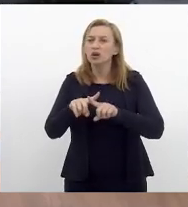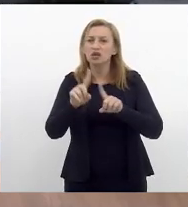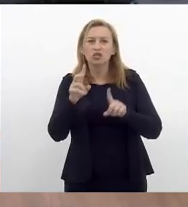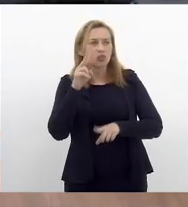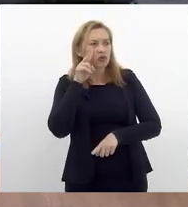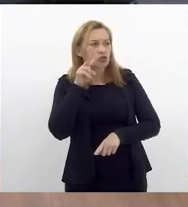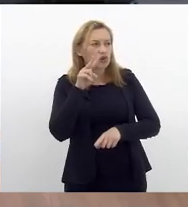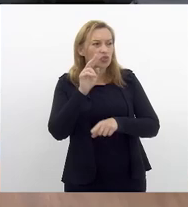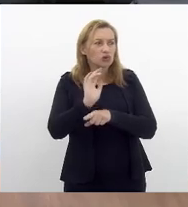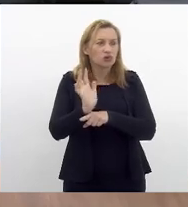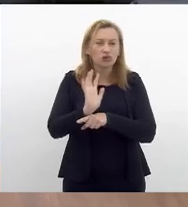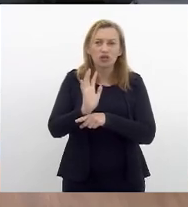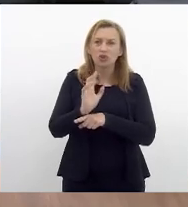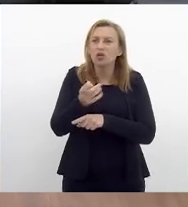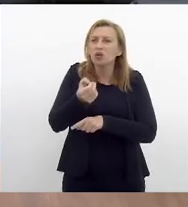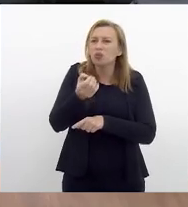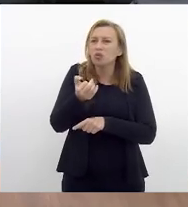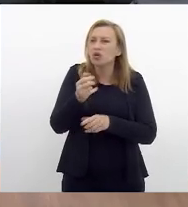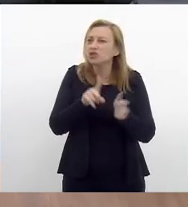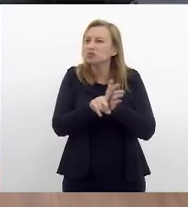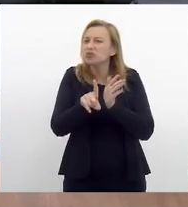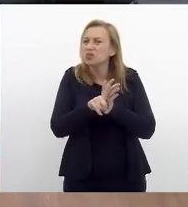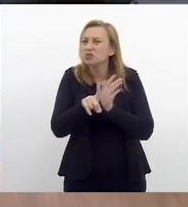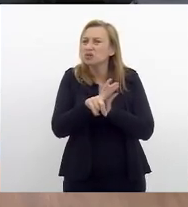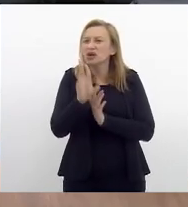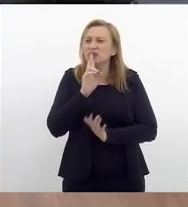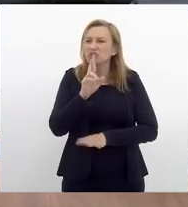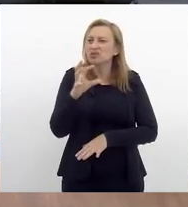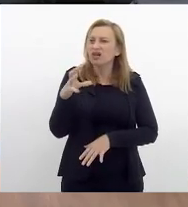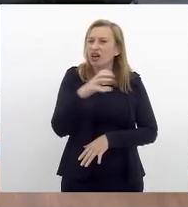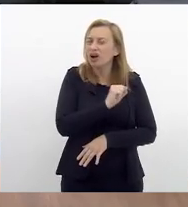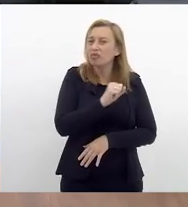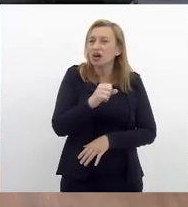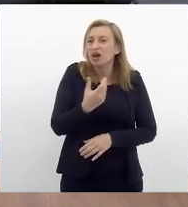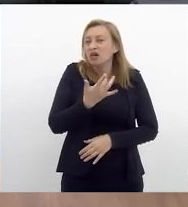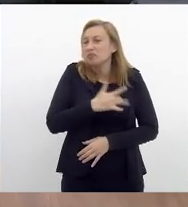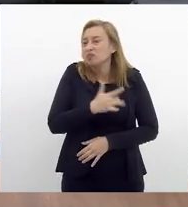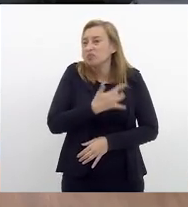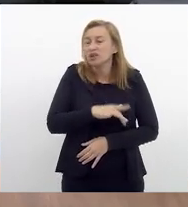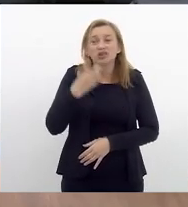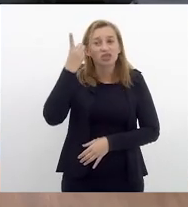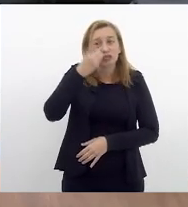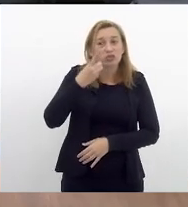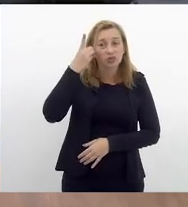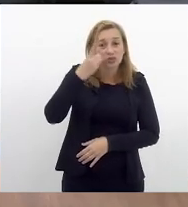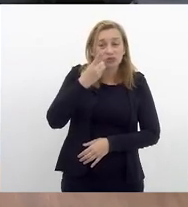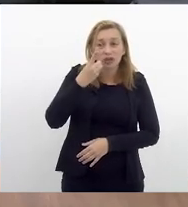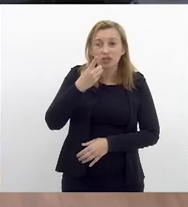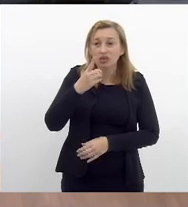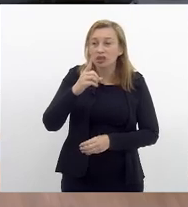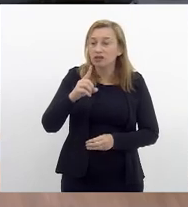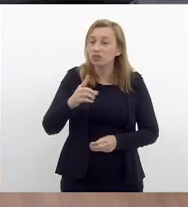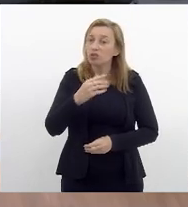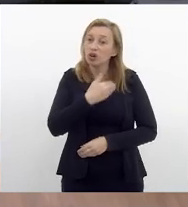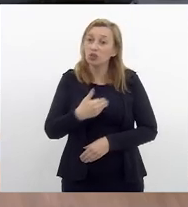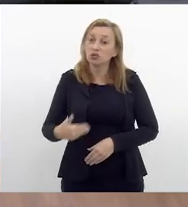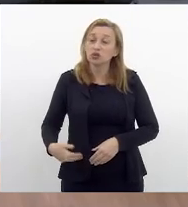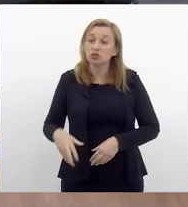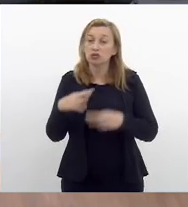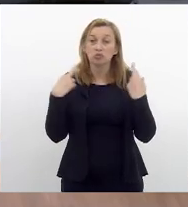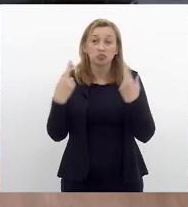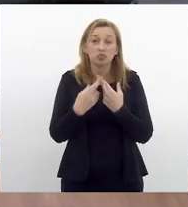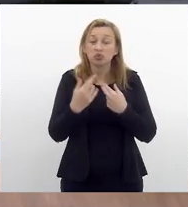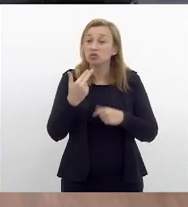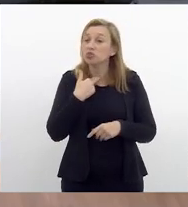poucas perguntas e respondidas de forma muito ligeira. Pena que o Luiz Paulo estava presidindo uma audiência e não pôde